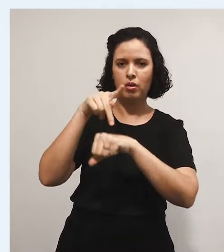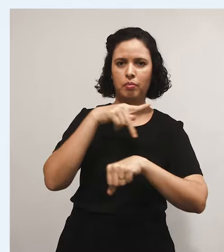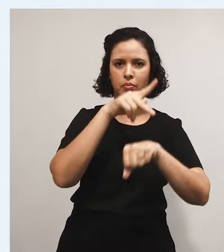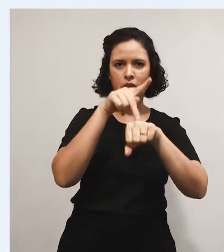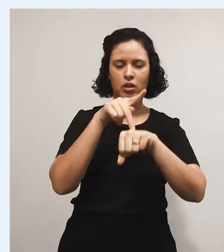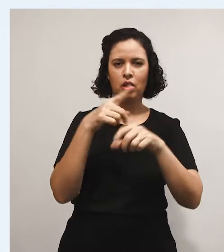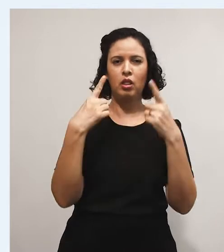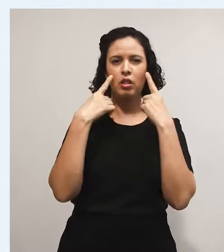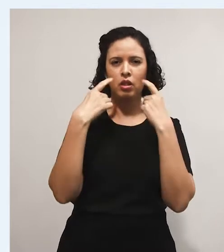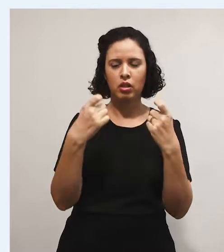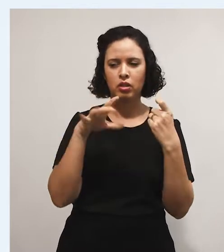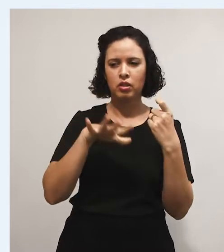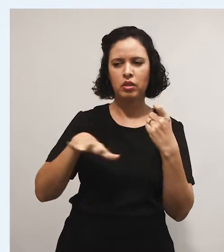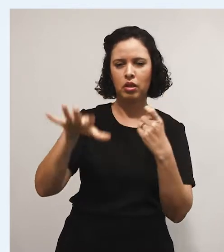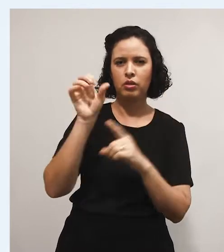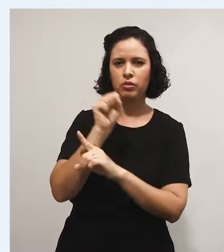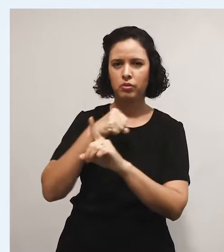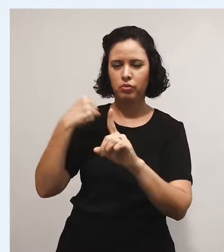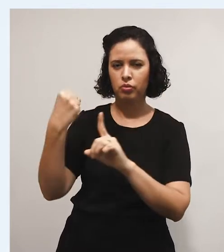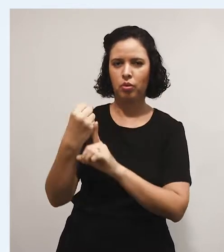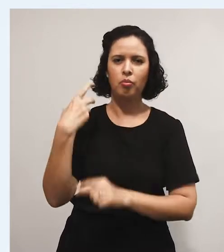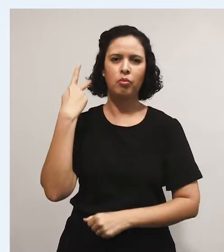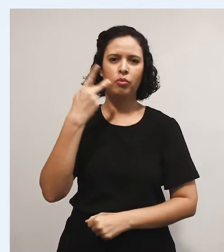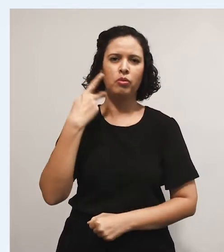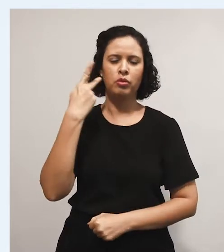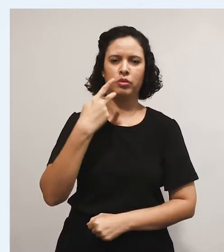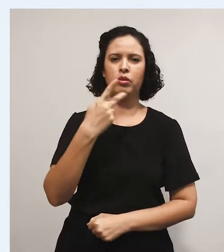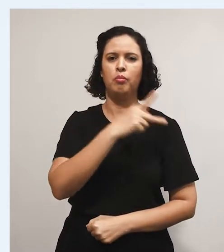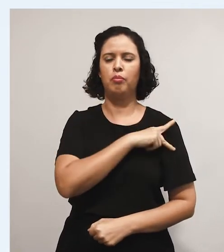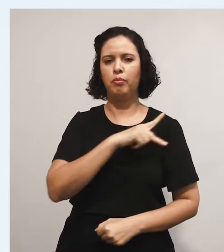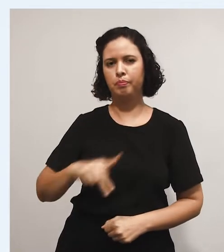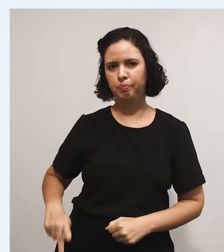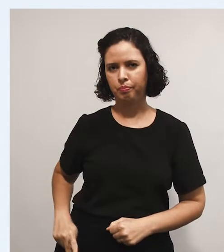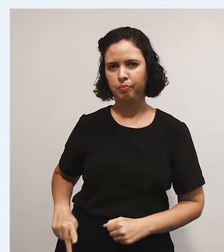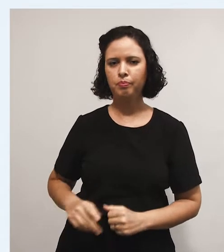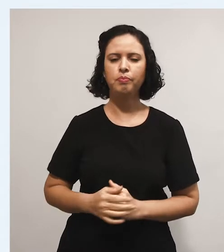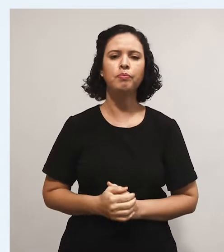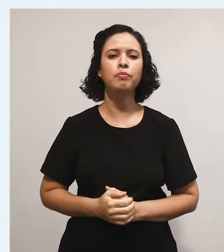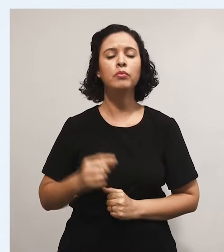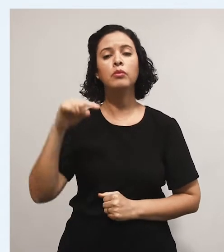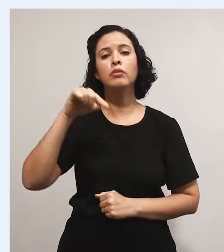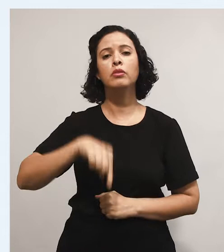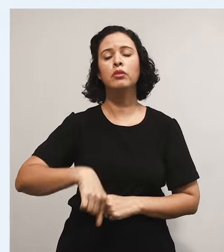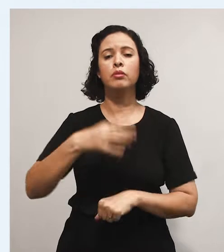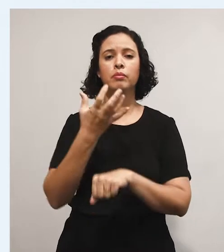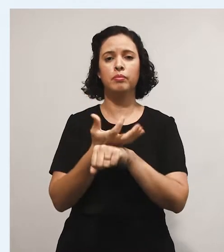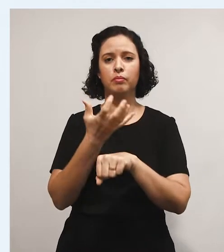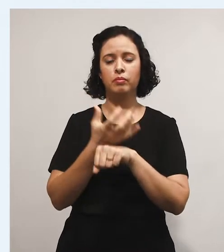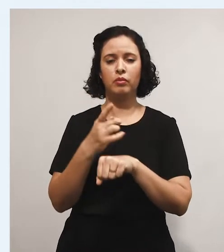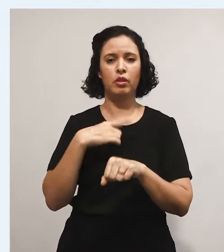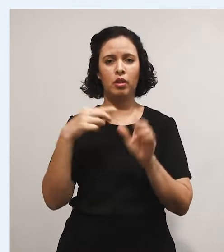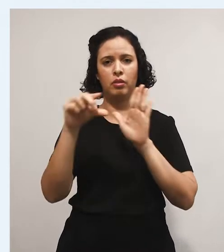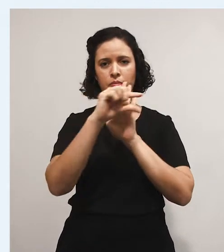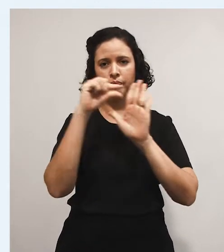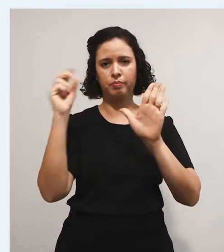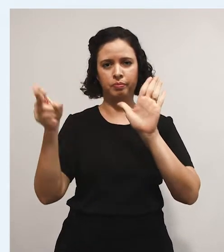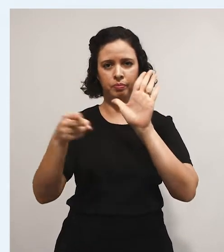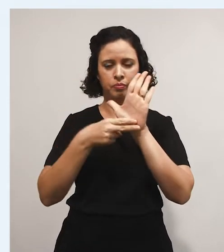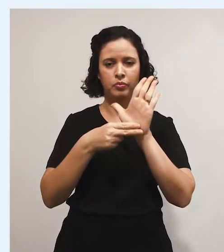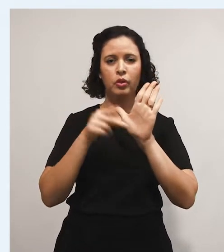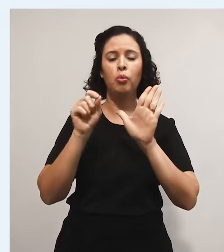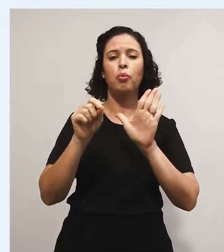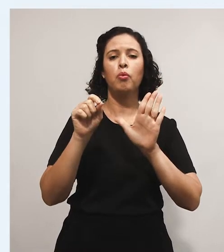área de Sociologia e Políticas Públicas. A nossa disciplina tem como ementa fazermos